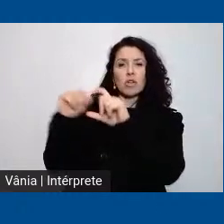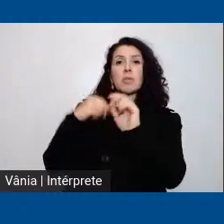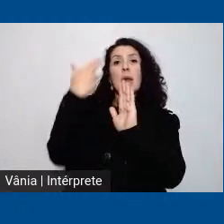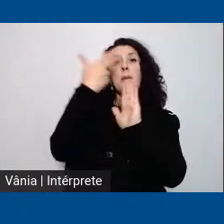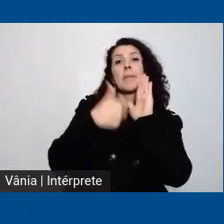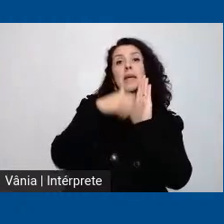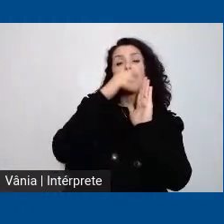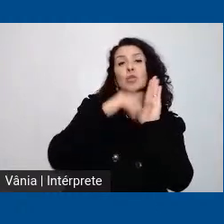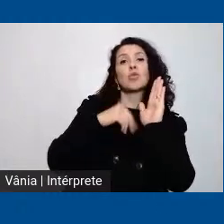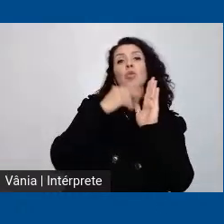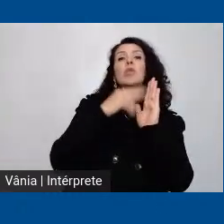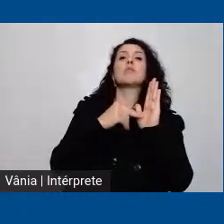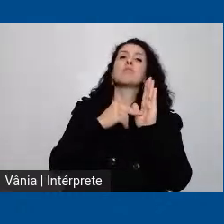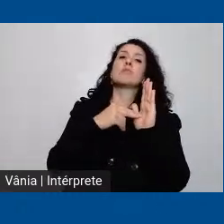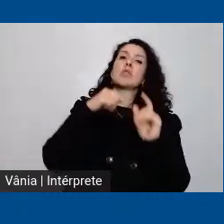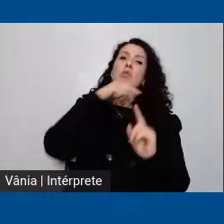Sebastião.